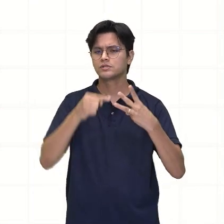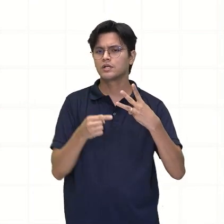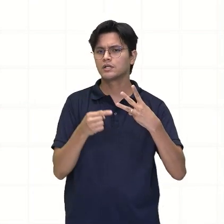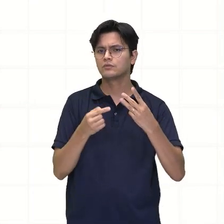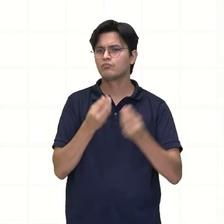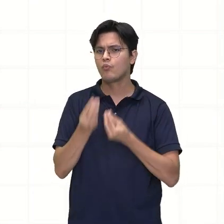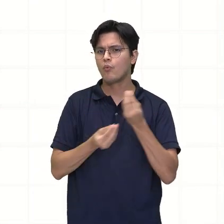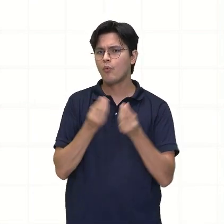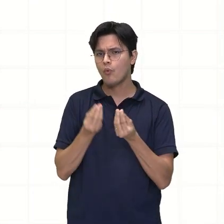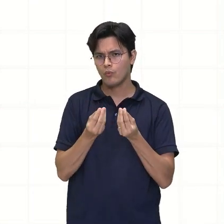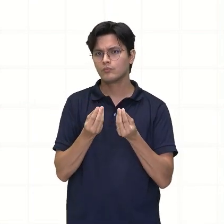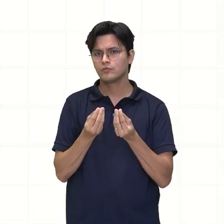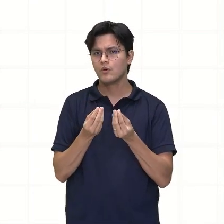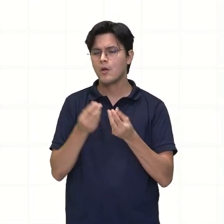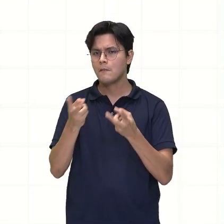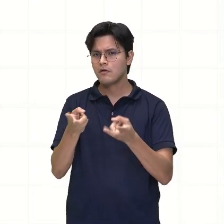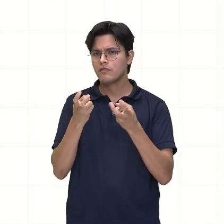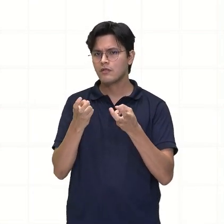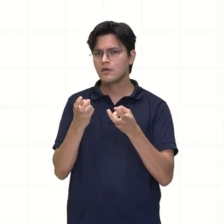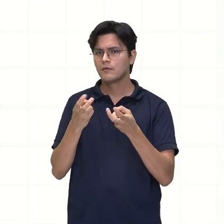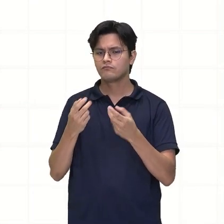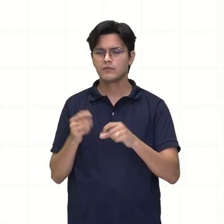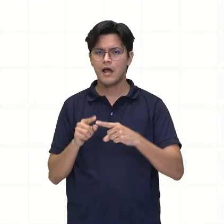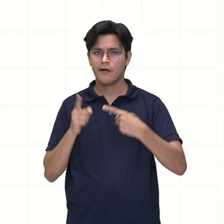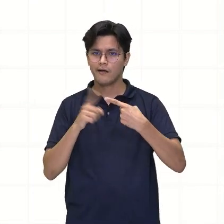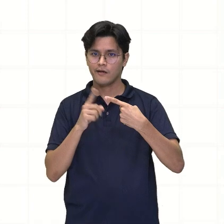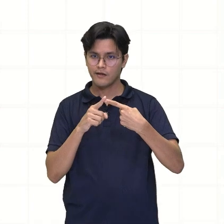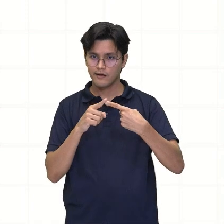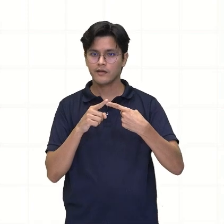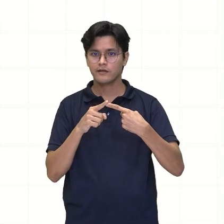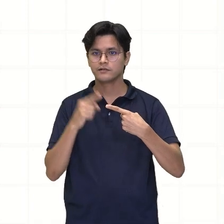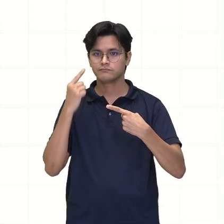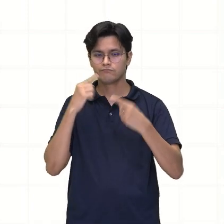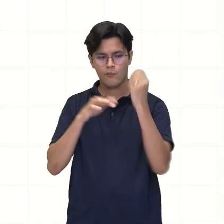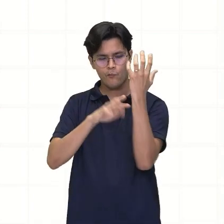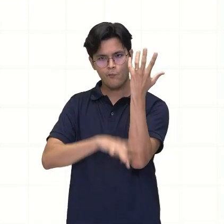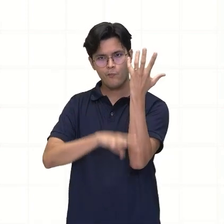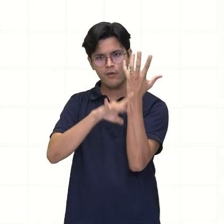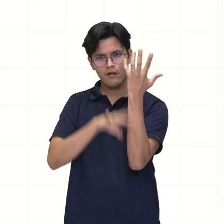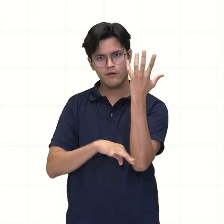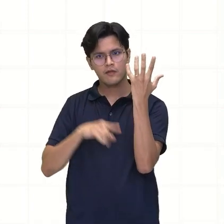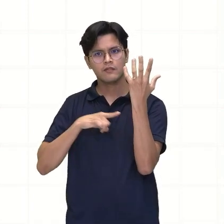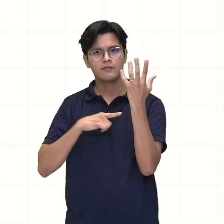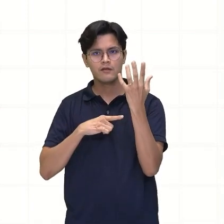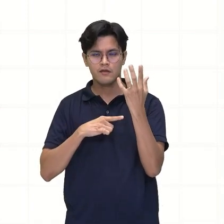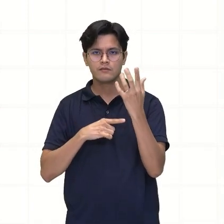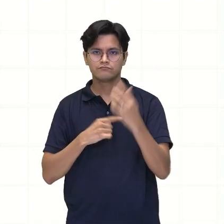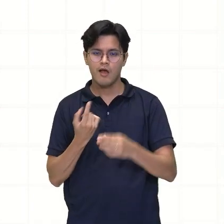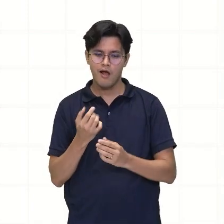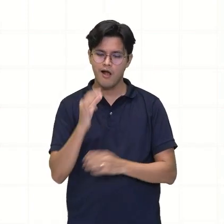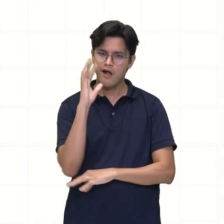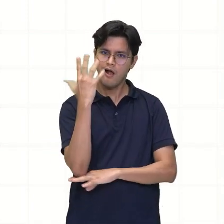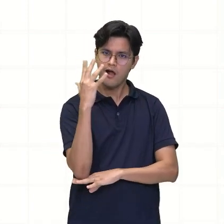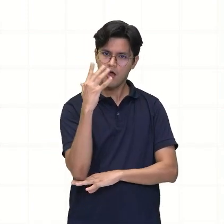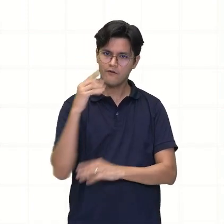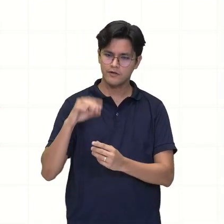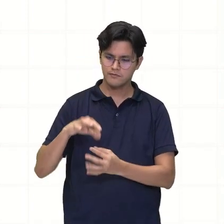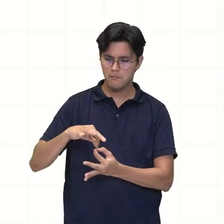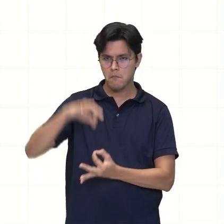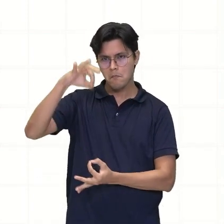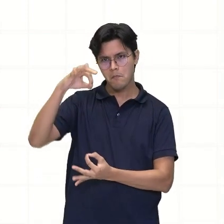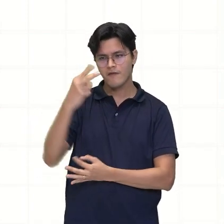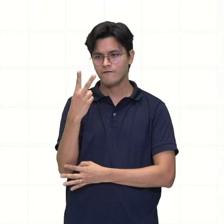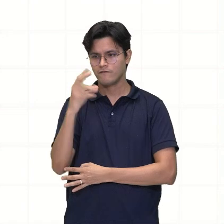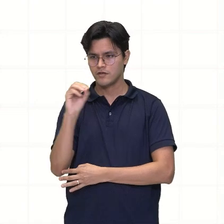relação às árvores, né, que elas têm menos aqui de 20 metros de altura. E aqui também a presença de